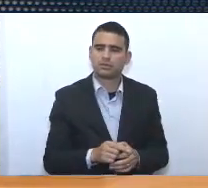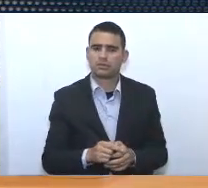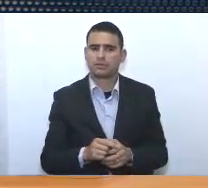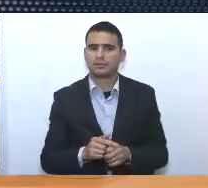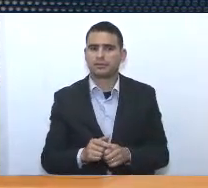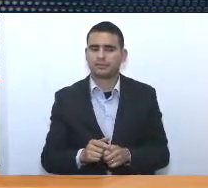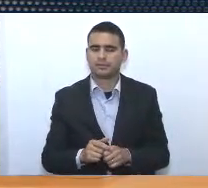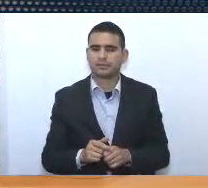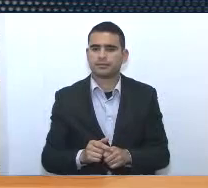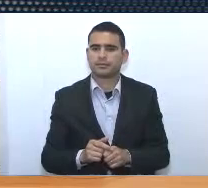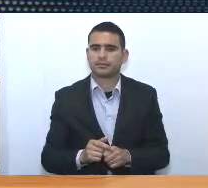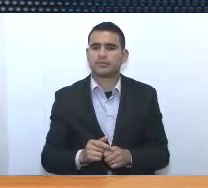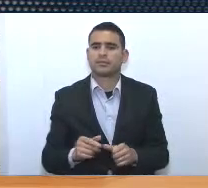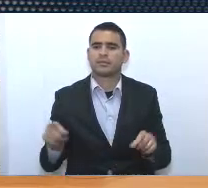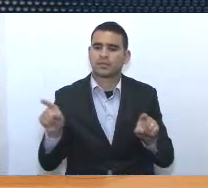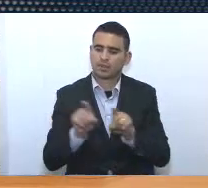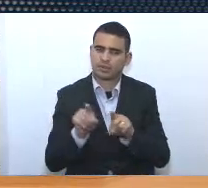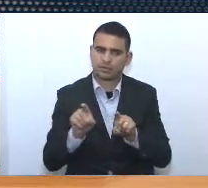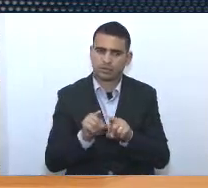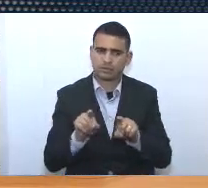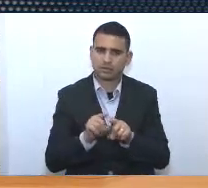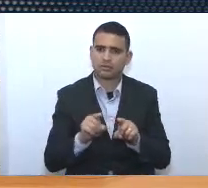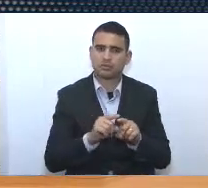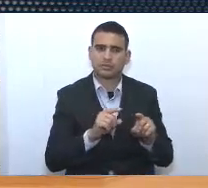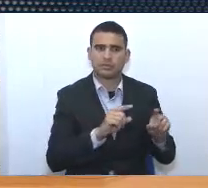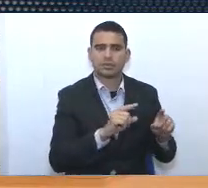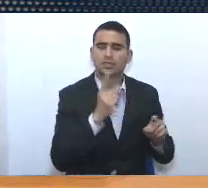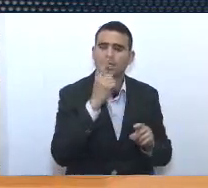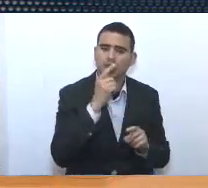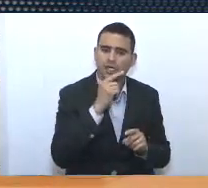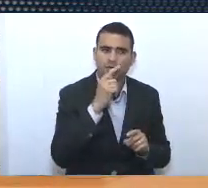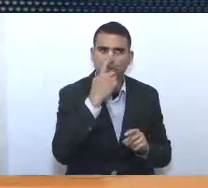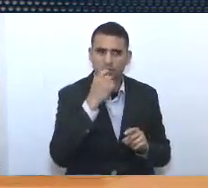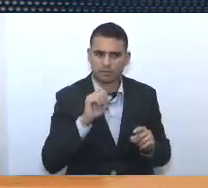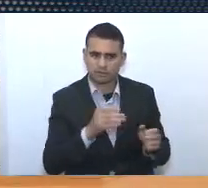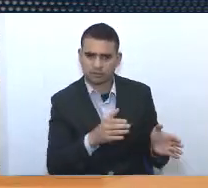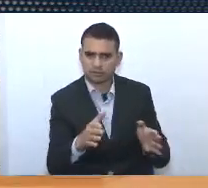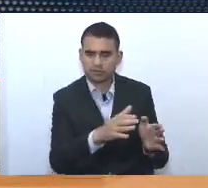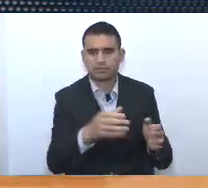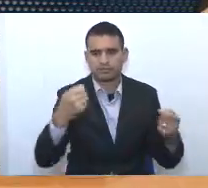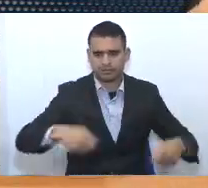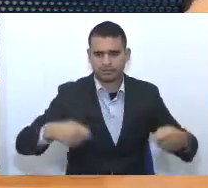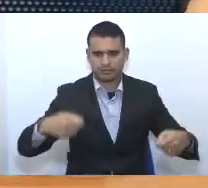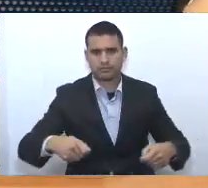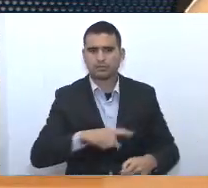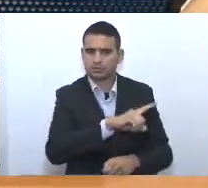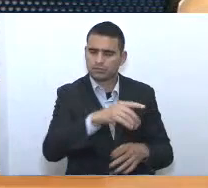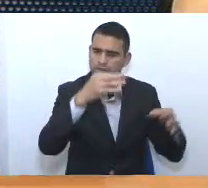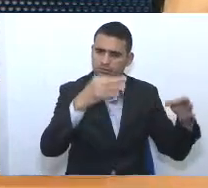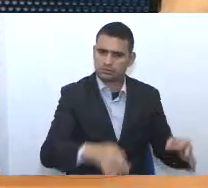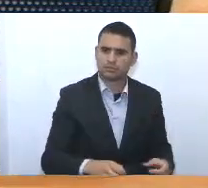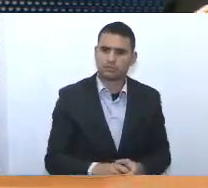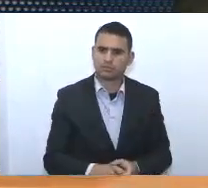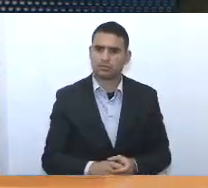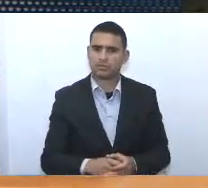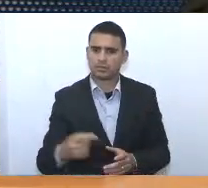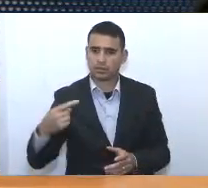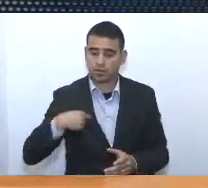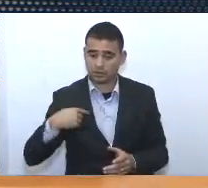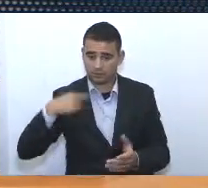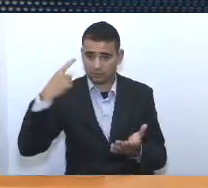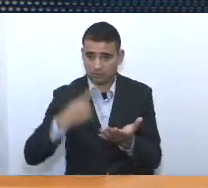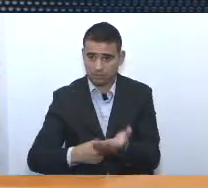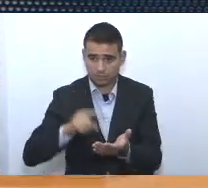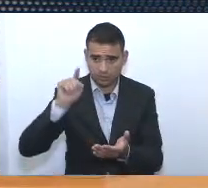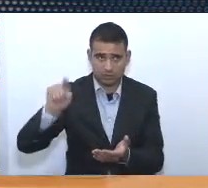a área também com a ligação de água e esgoto. Eu me coloco à sua disposição, como é um assunto direto ligado